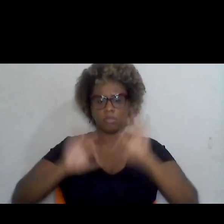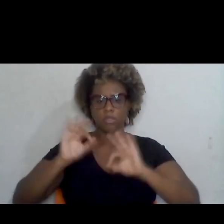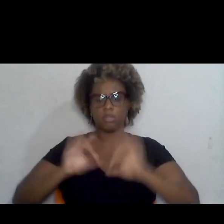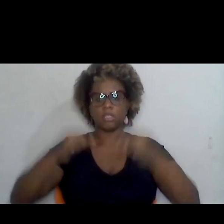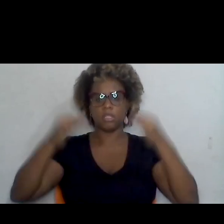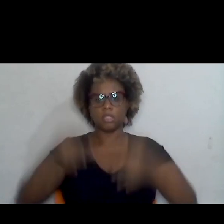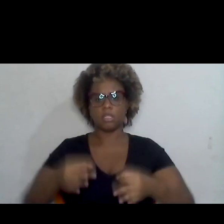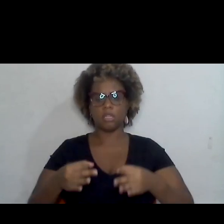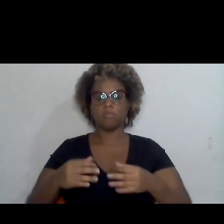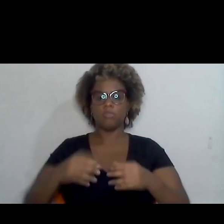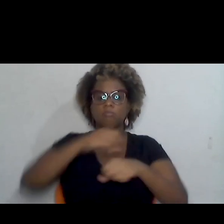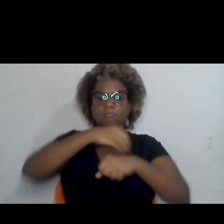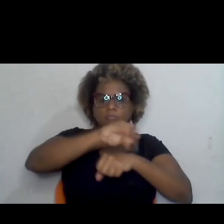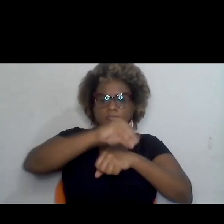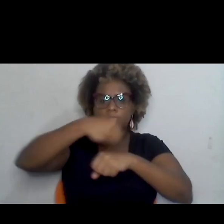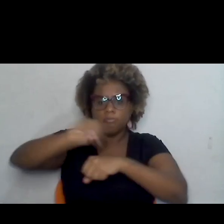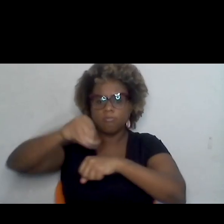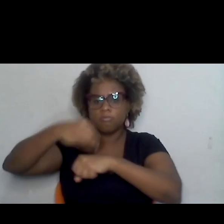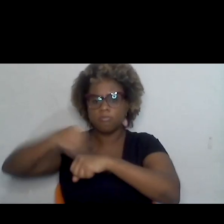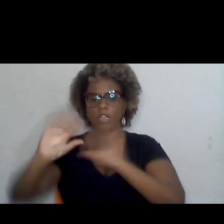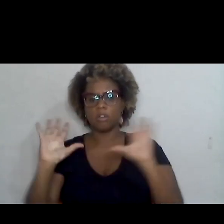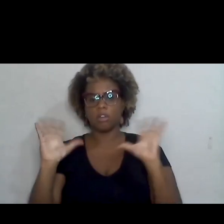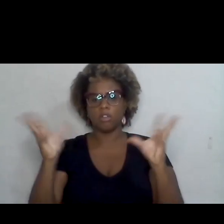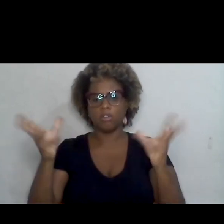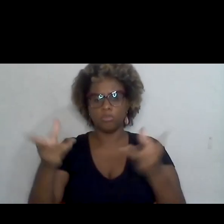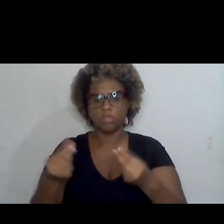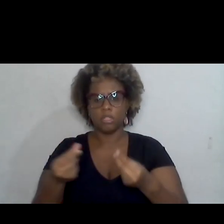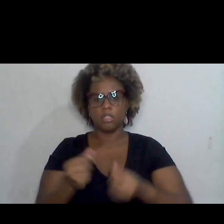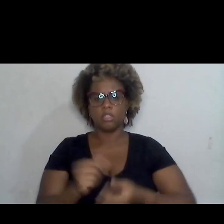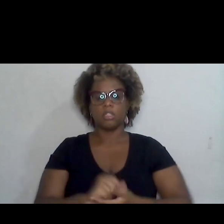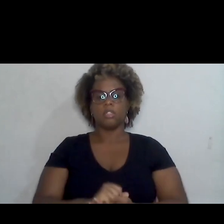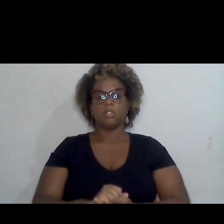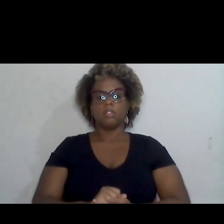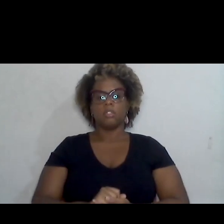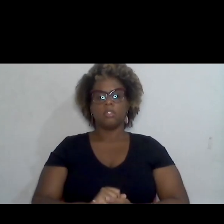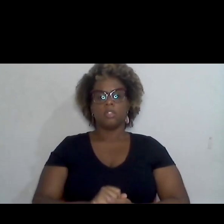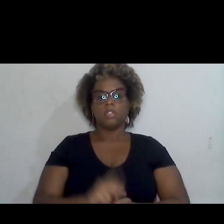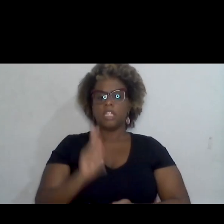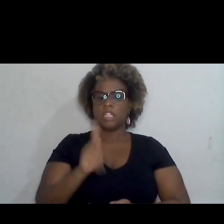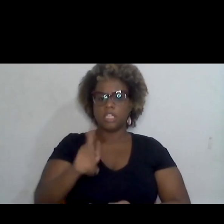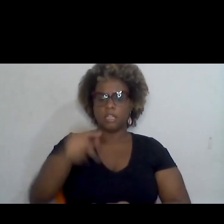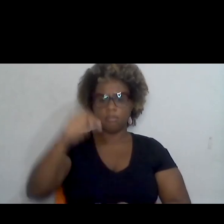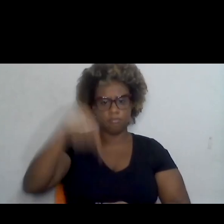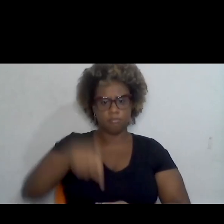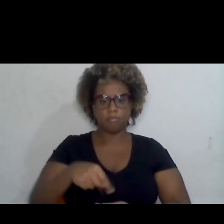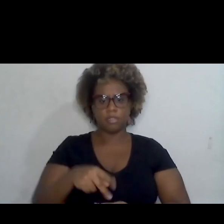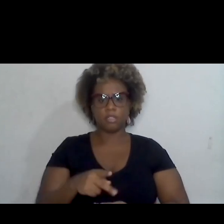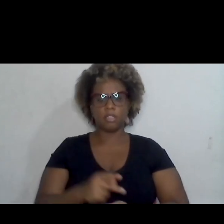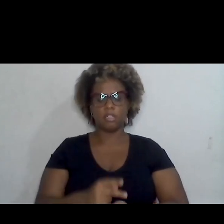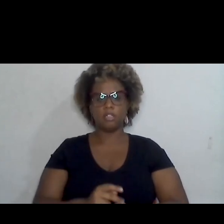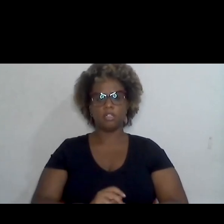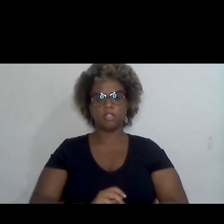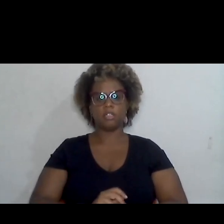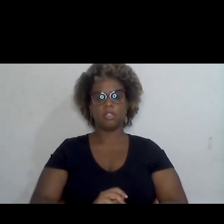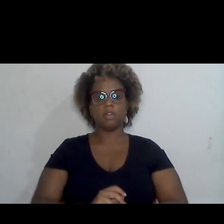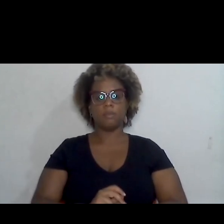a mais pessoas e que ninguém tenha cadeira cativa garantida. Nem a OSBA tem, viu, professora Gica? A OSBA não é mais financiada pelo Fundo